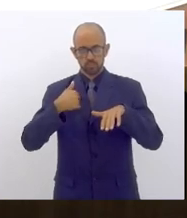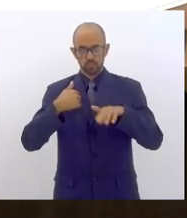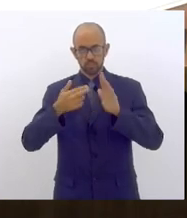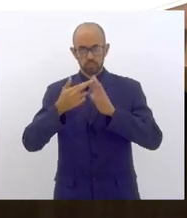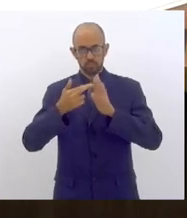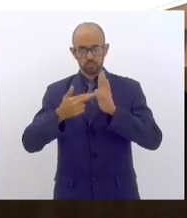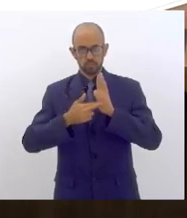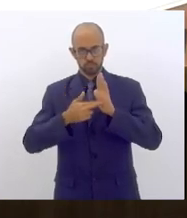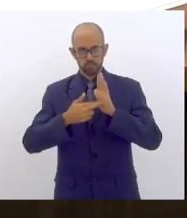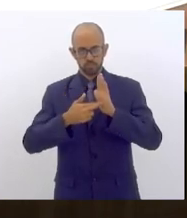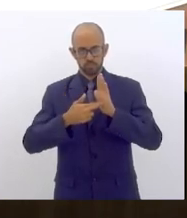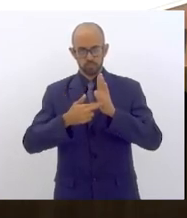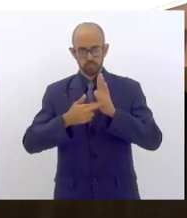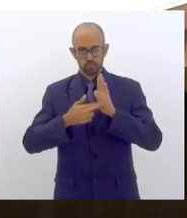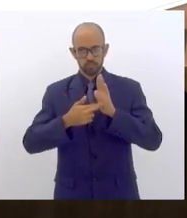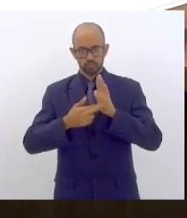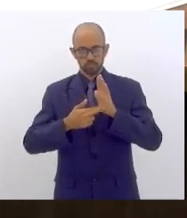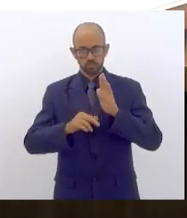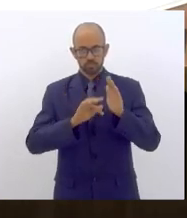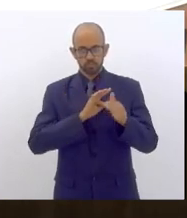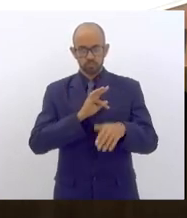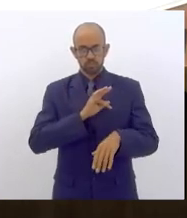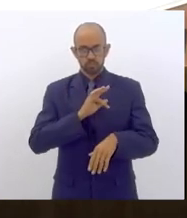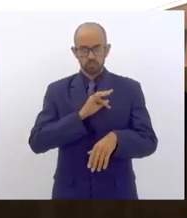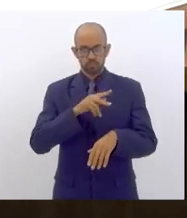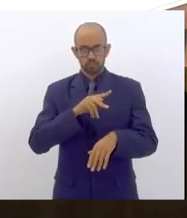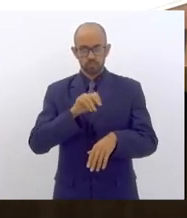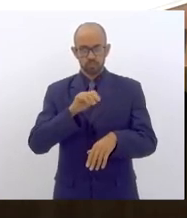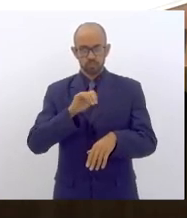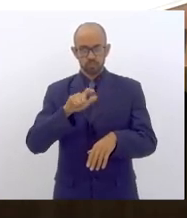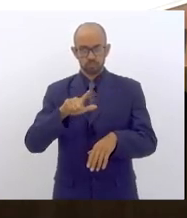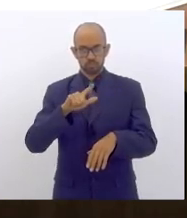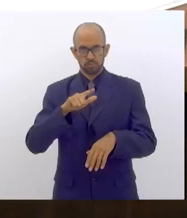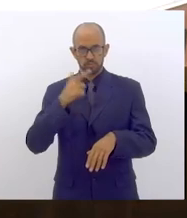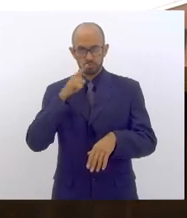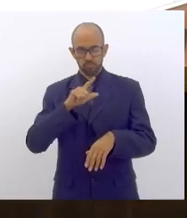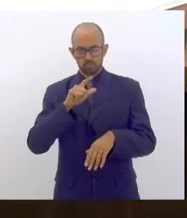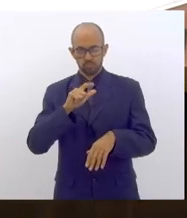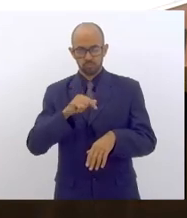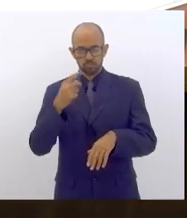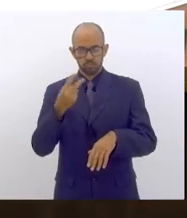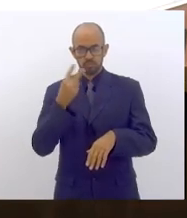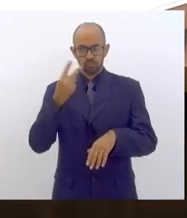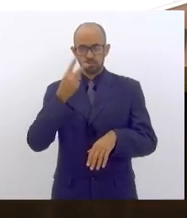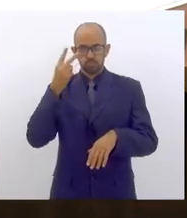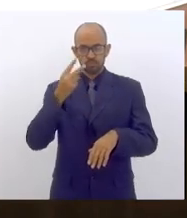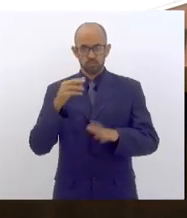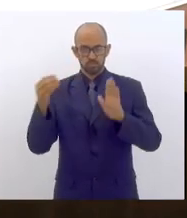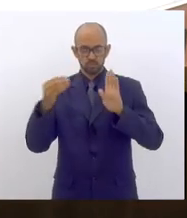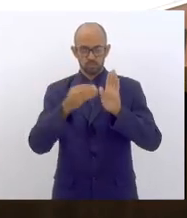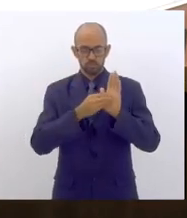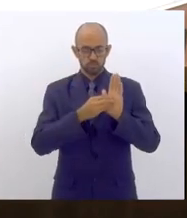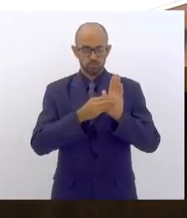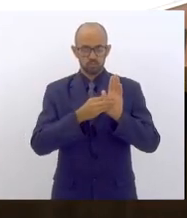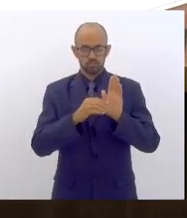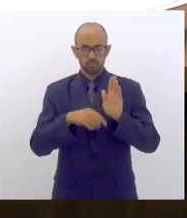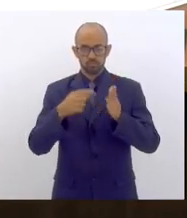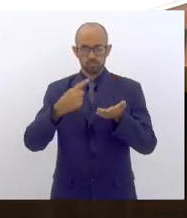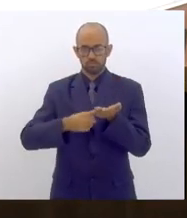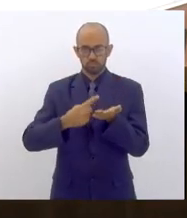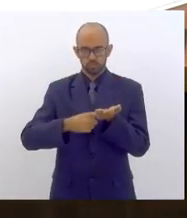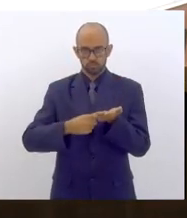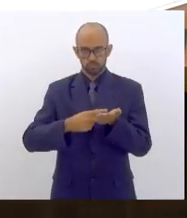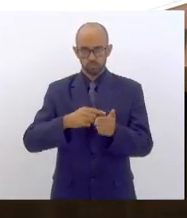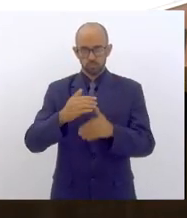da Polícia Penal e hoje conseguimos uma grande vitória, incluir no acordo para que pudéssemos avançar e